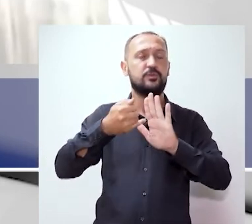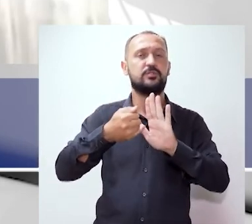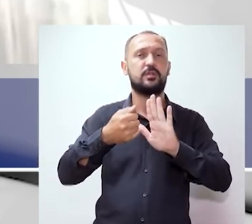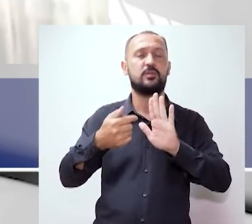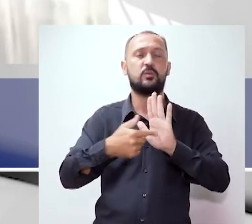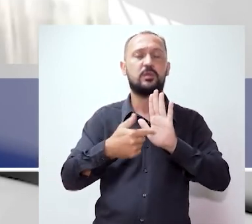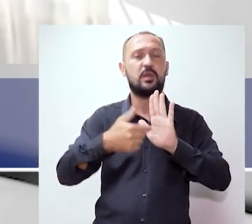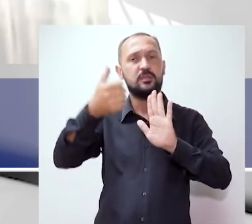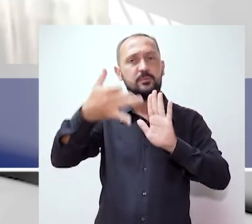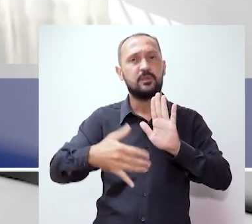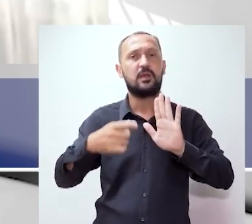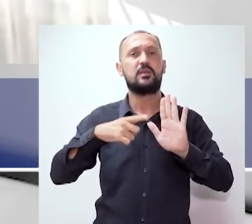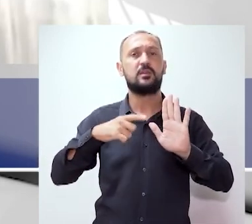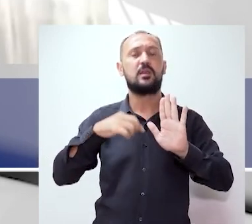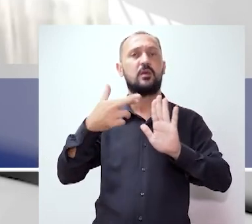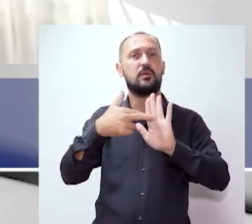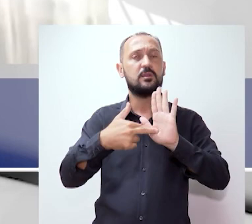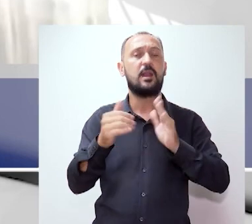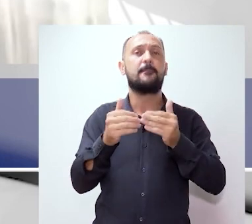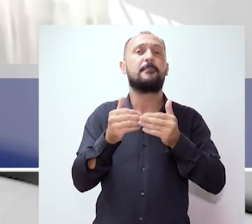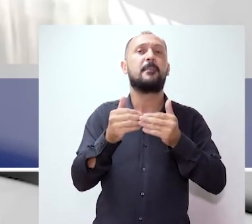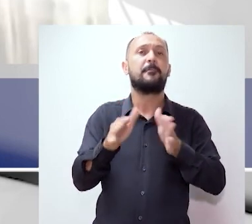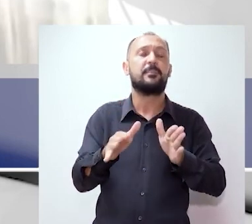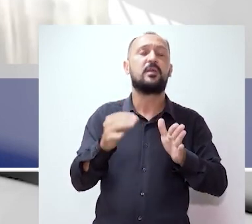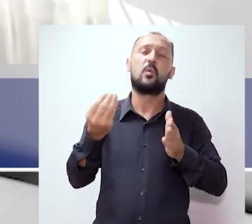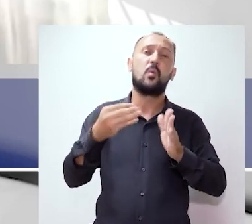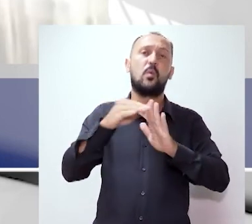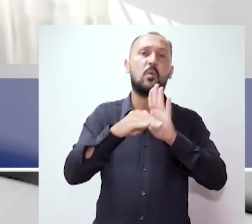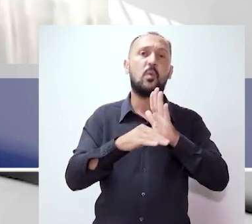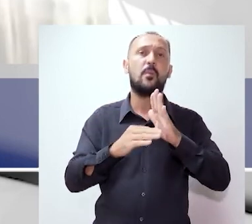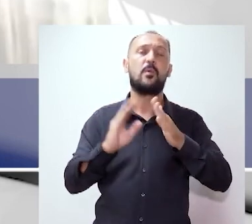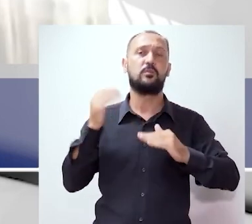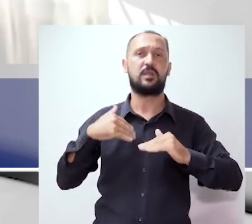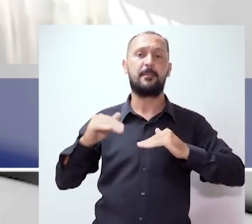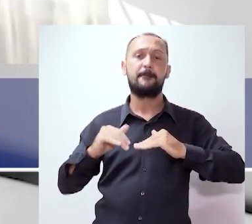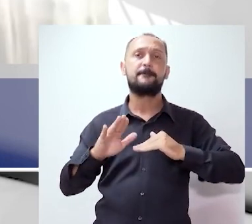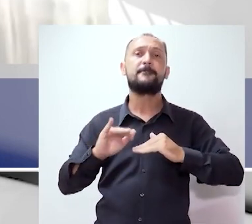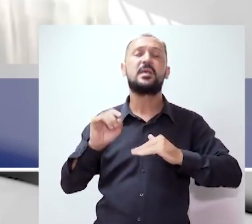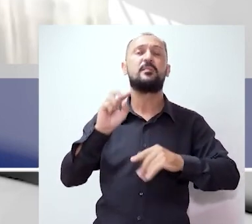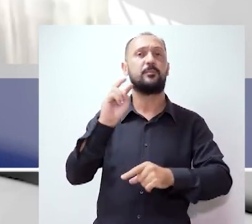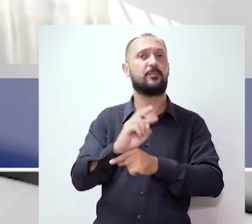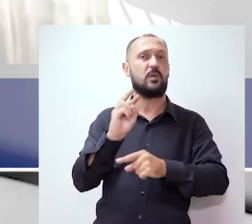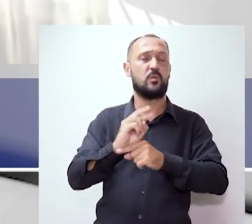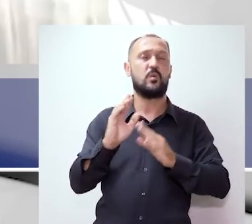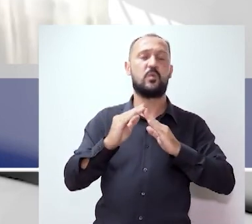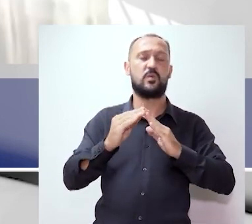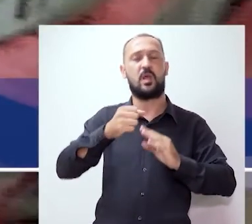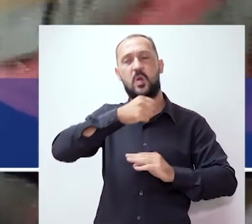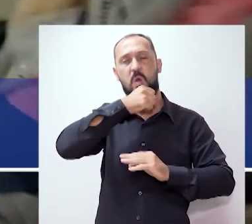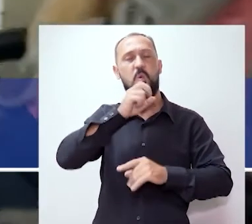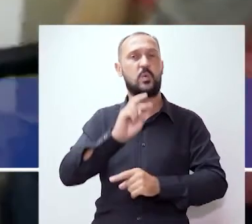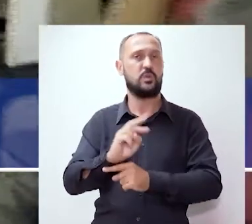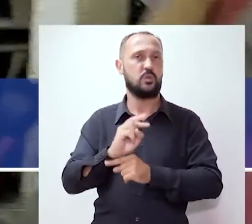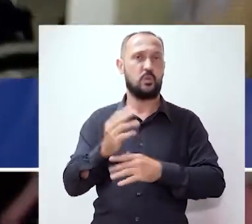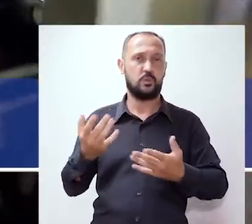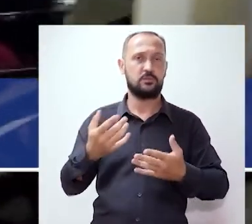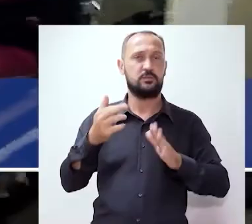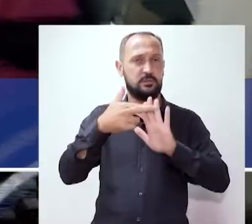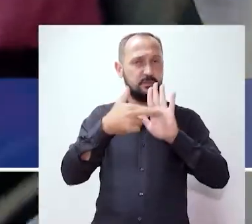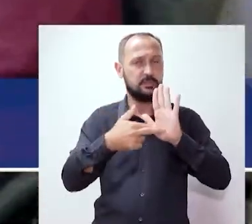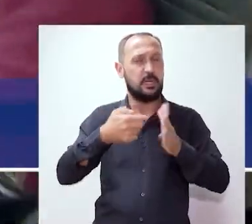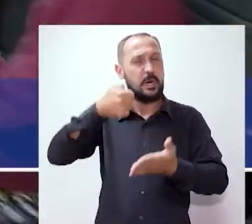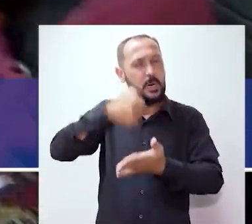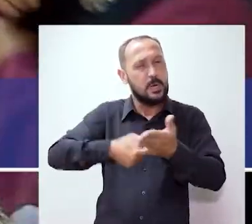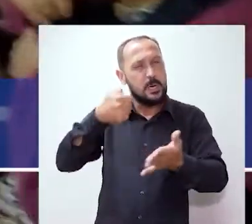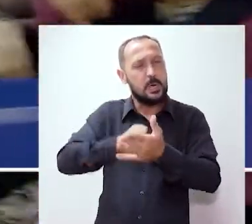que haja um critério mínimo de funcionamento das instituições a respeito da pessoa idosa. O texto do projeto